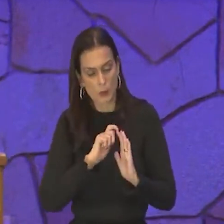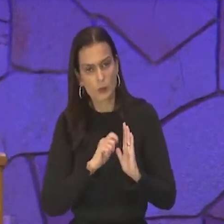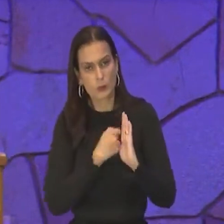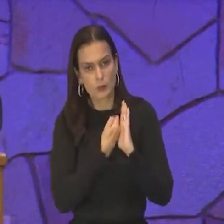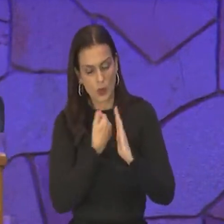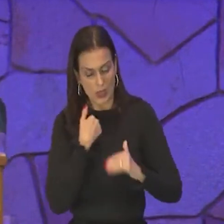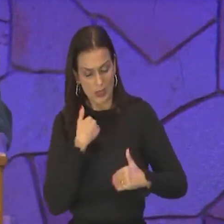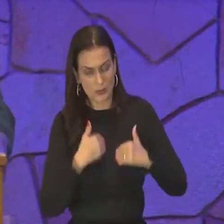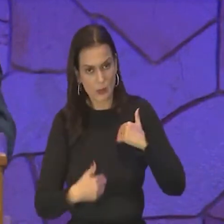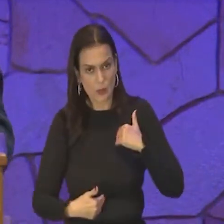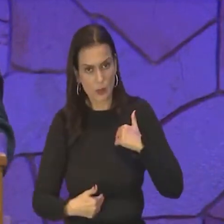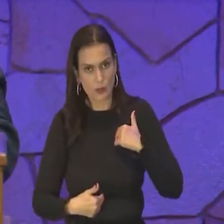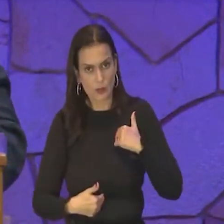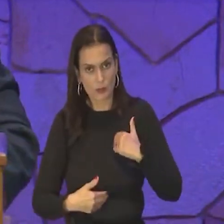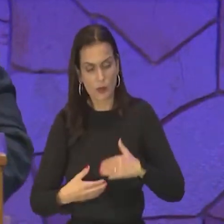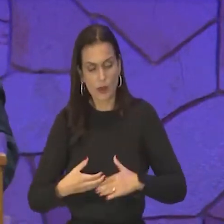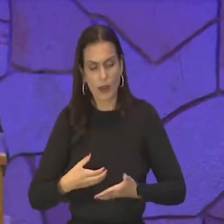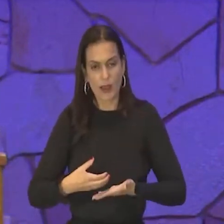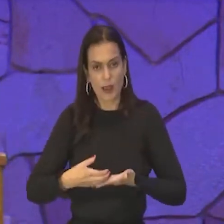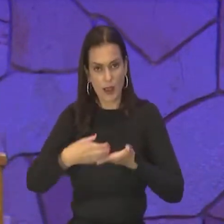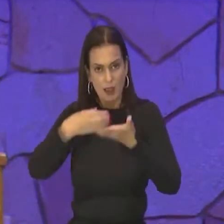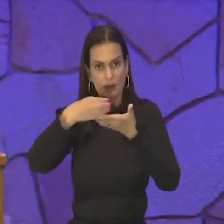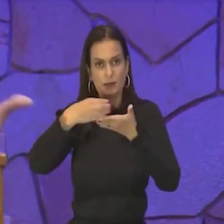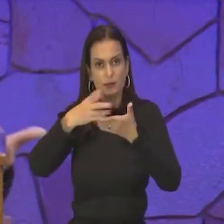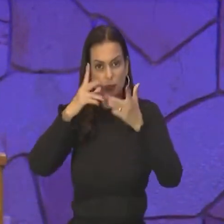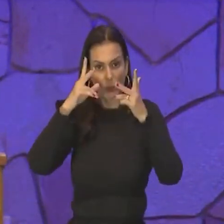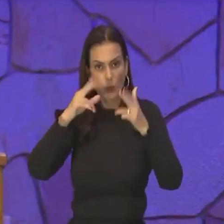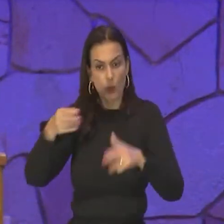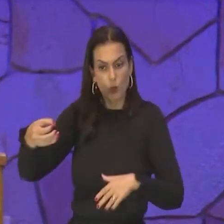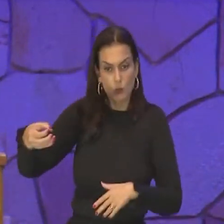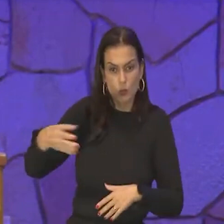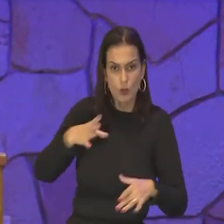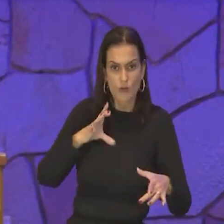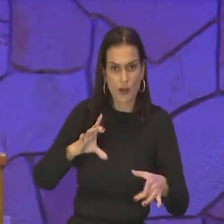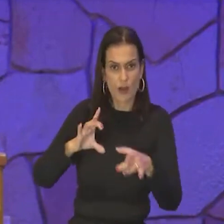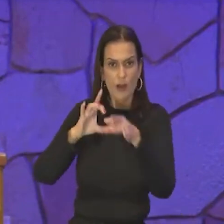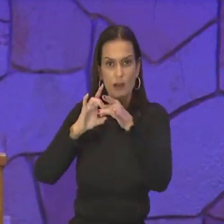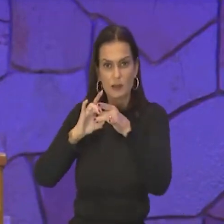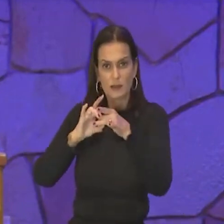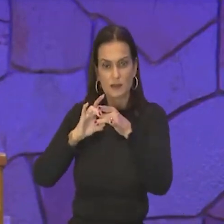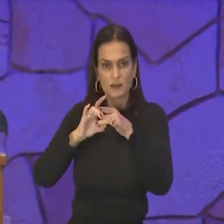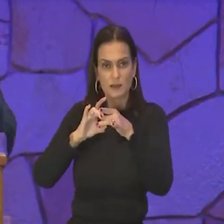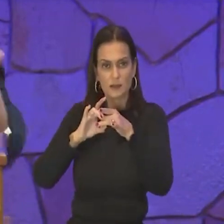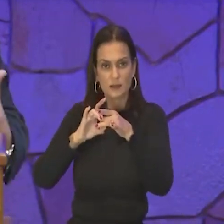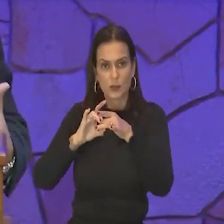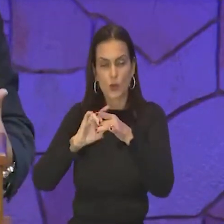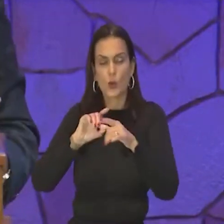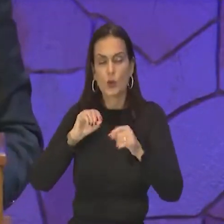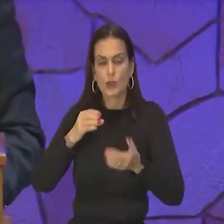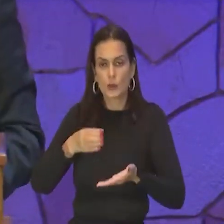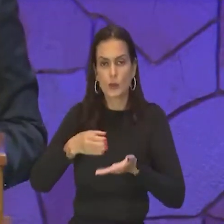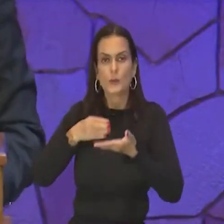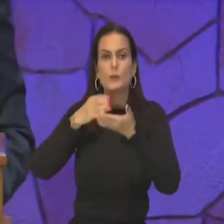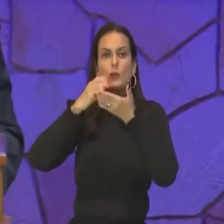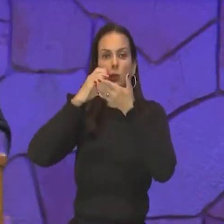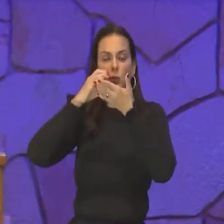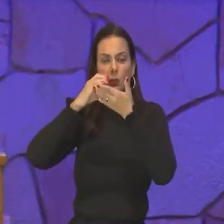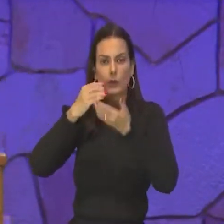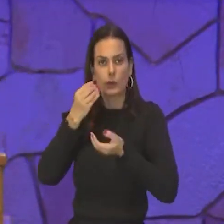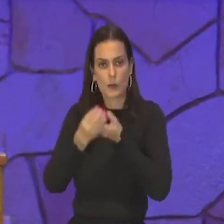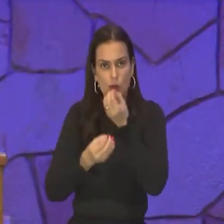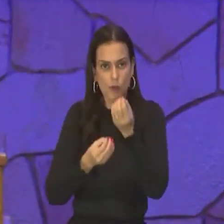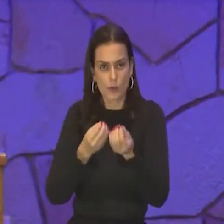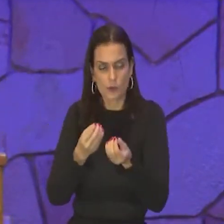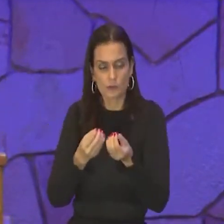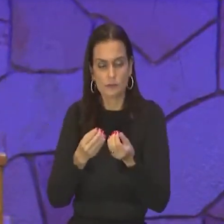de Cristo, o cálice que simboliza a nova aliança, através daquilo que nós tomamos, daquilo que nós bebemos